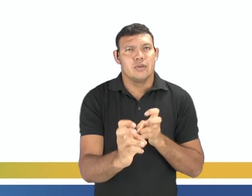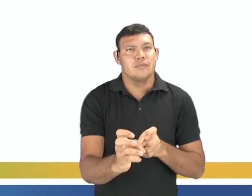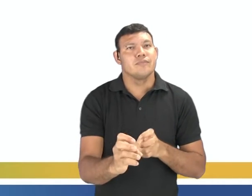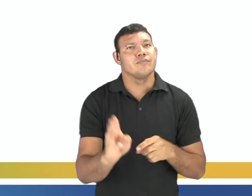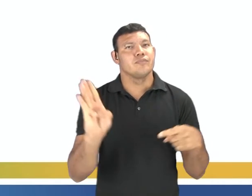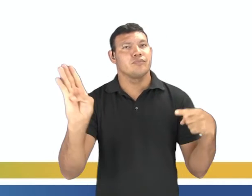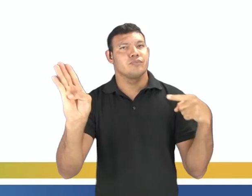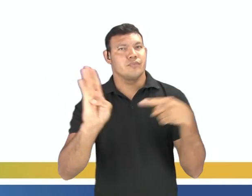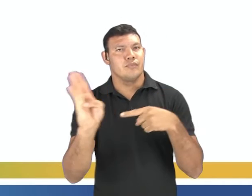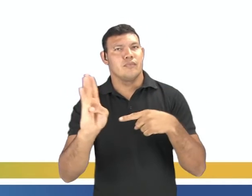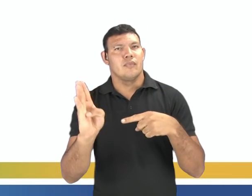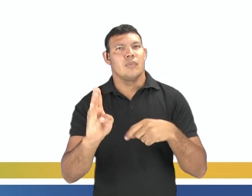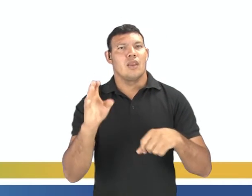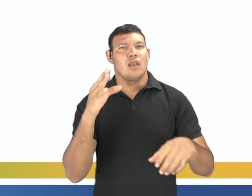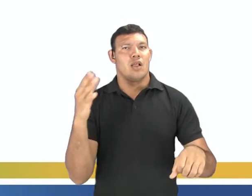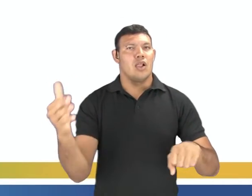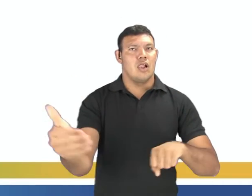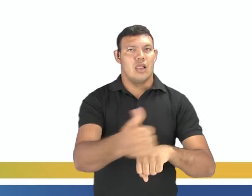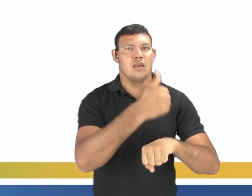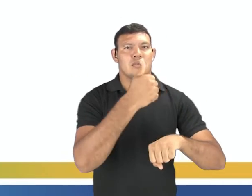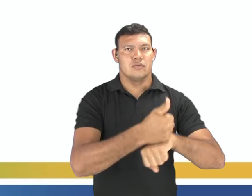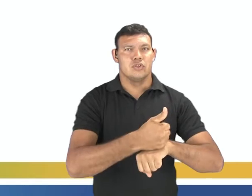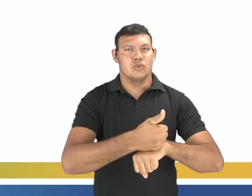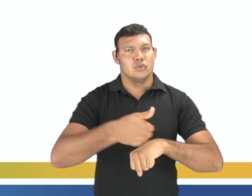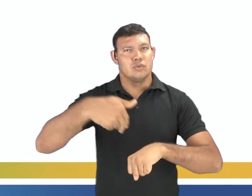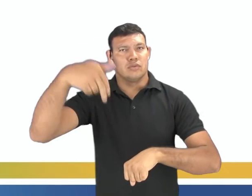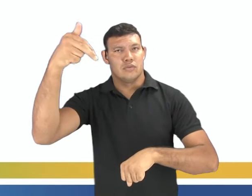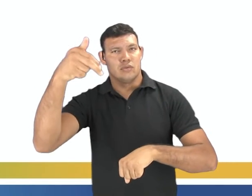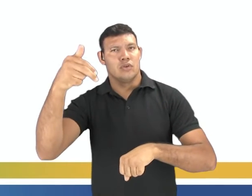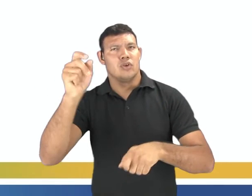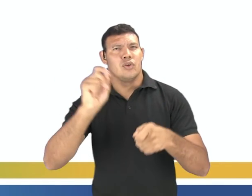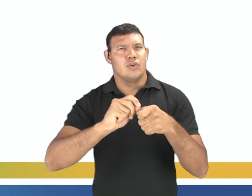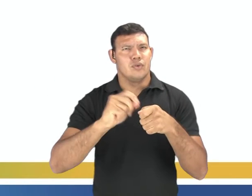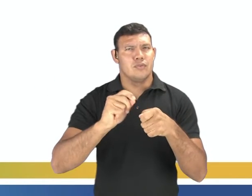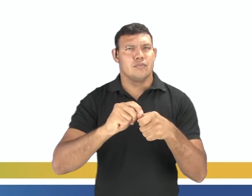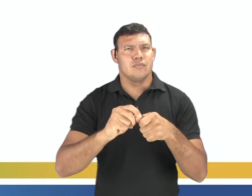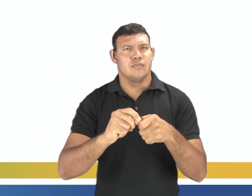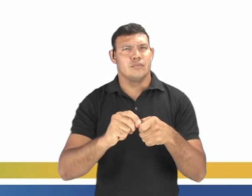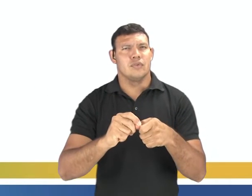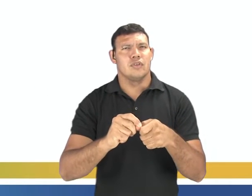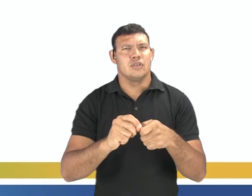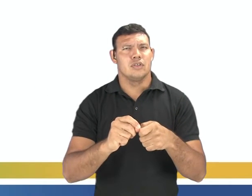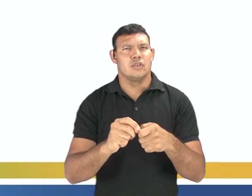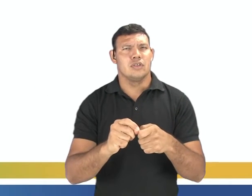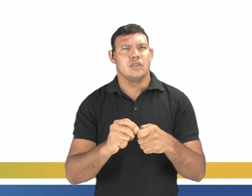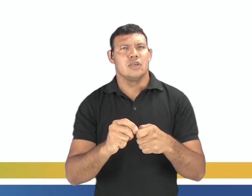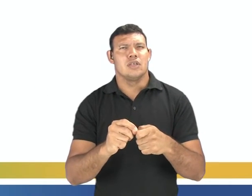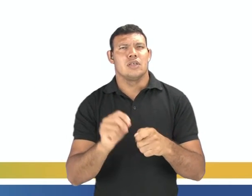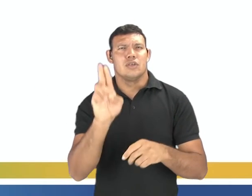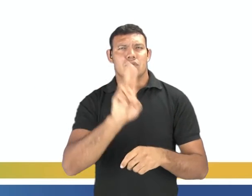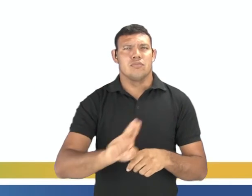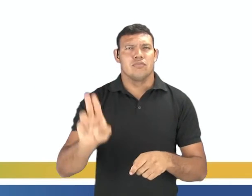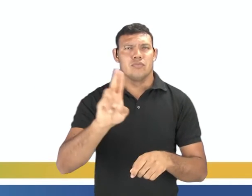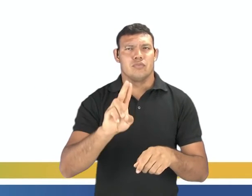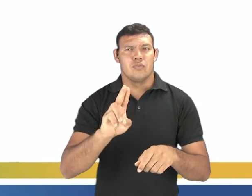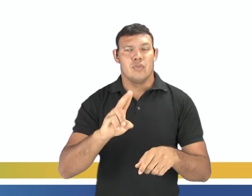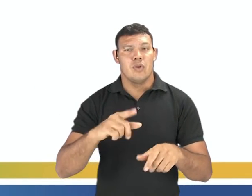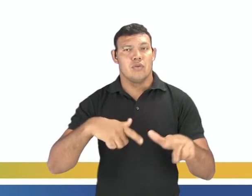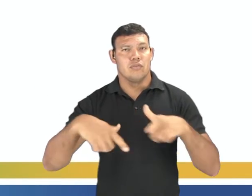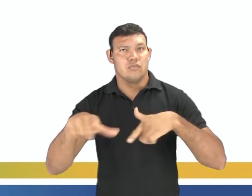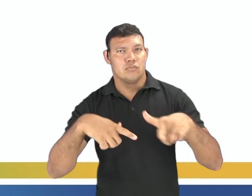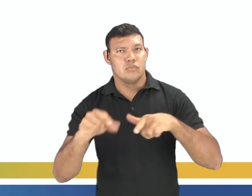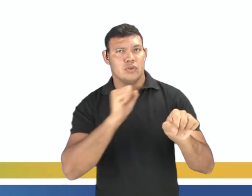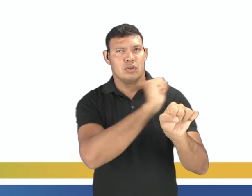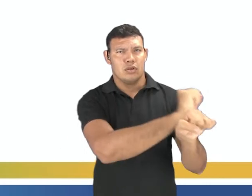tropicais utilizando a mão de obra escrava e, por isso, não identificadas como colônias de exploração. Letra C.